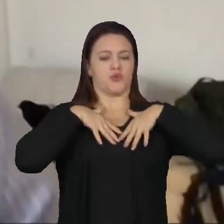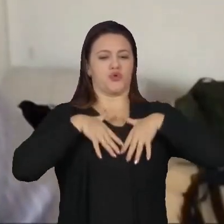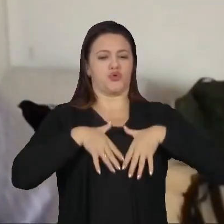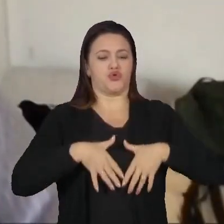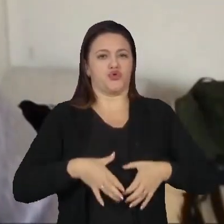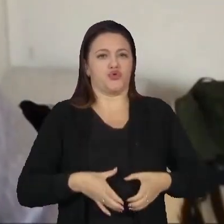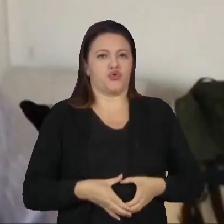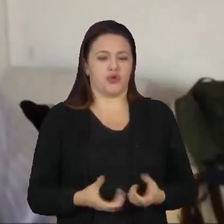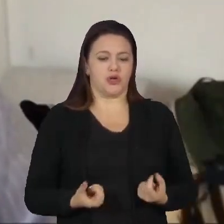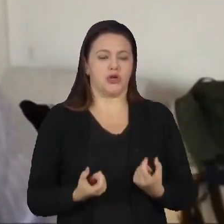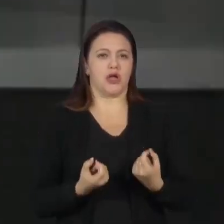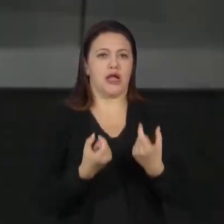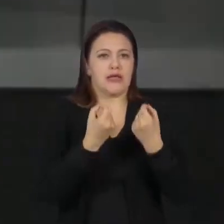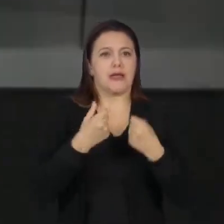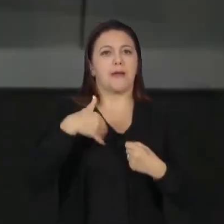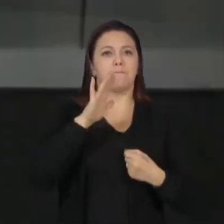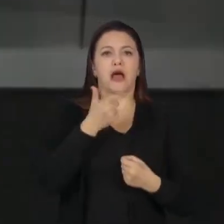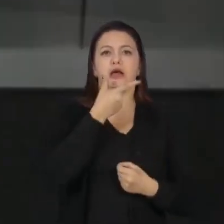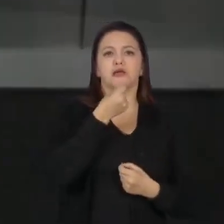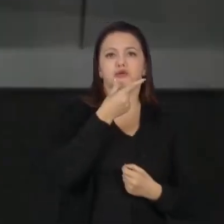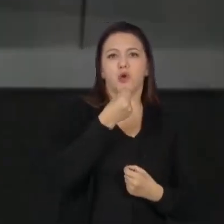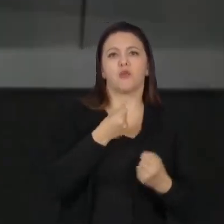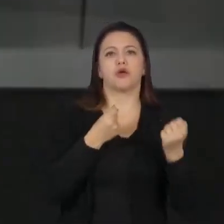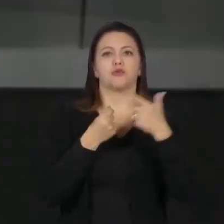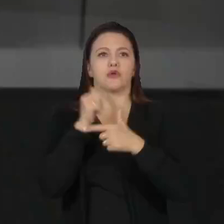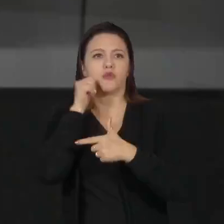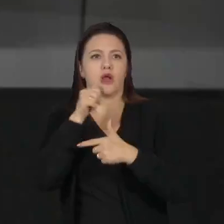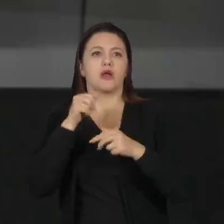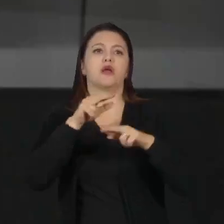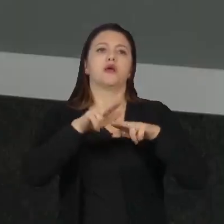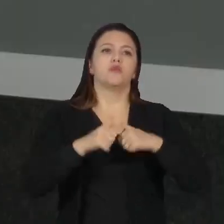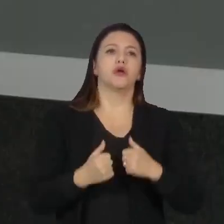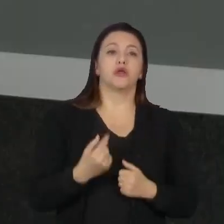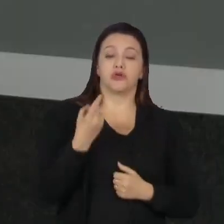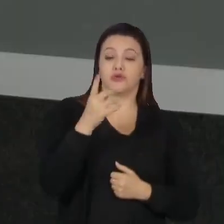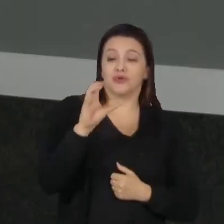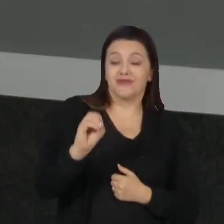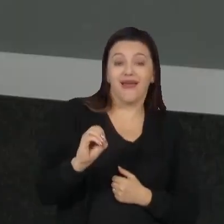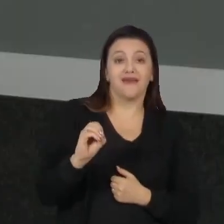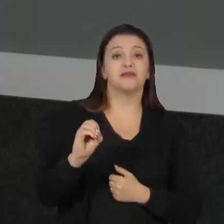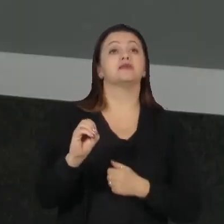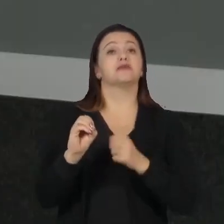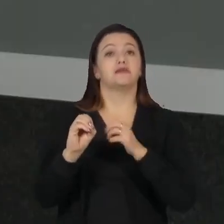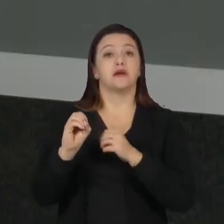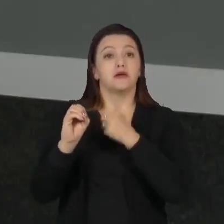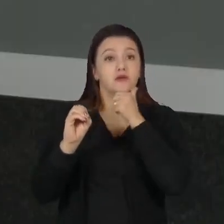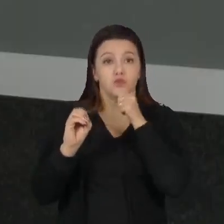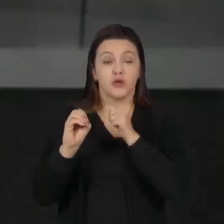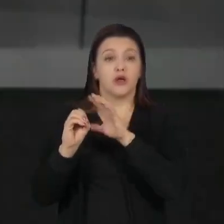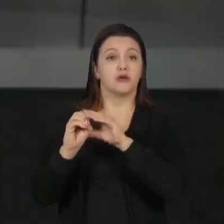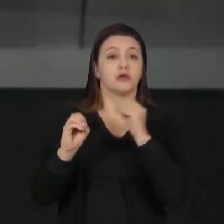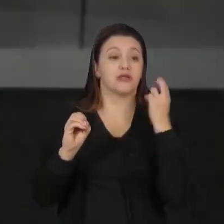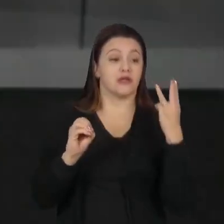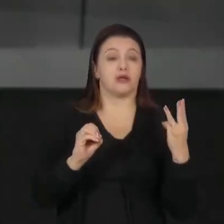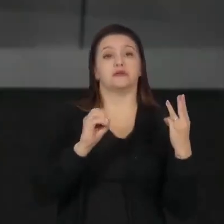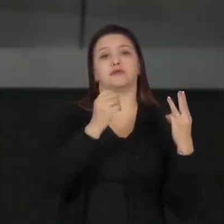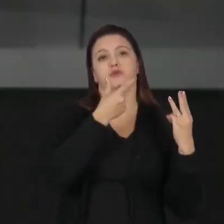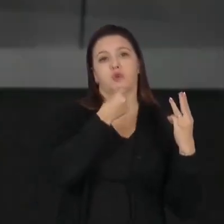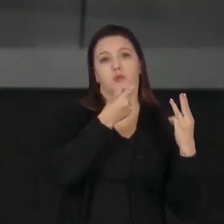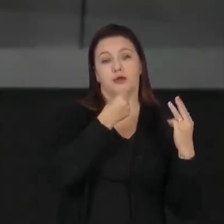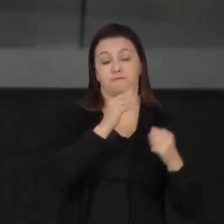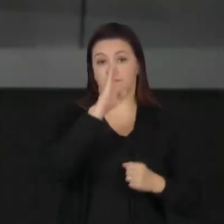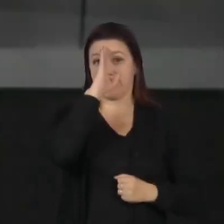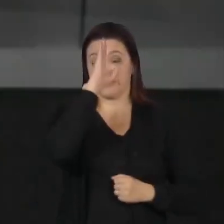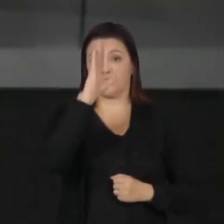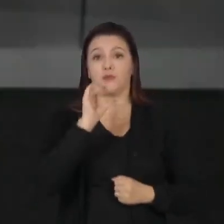a relação é de mais ou menos 3 homens a cada uma mulher acometidas por essa doença. Doutor, e quais são os sinais de alerta? O principal sinal